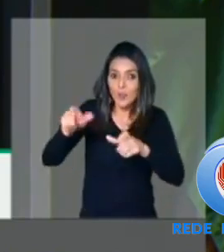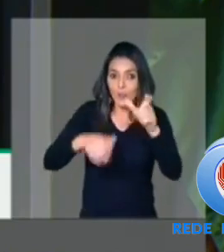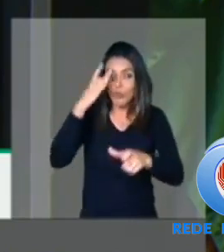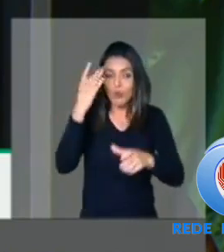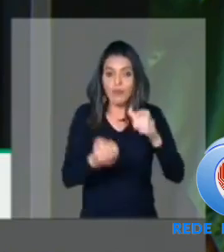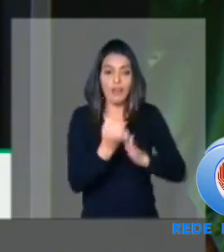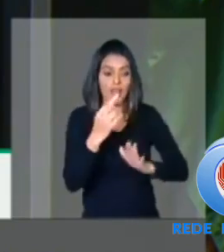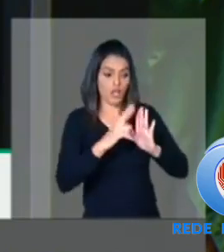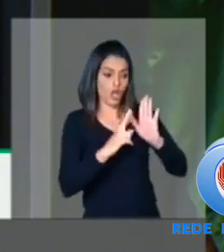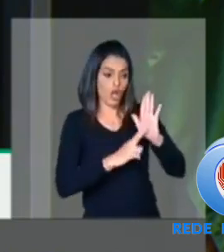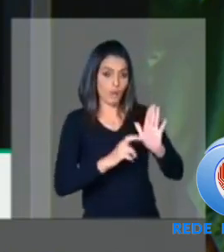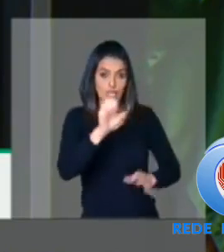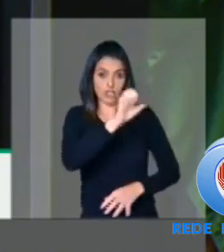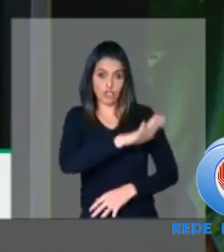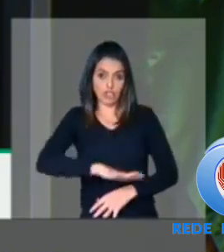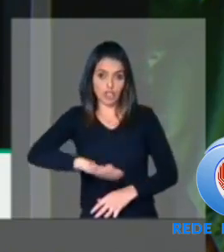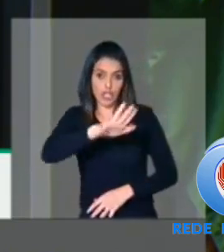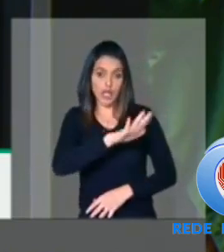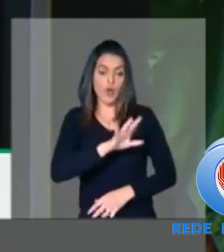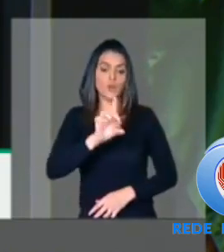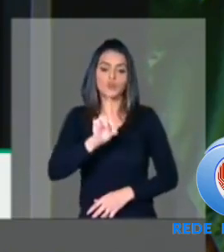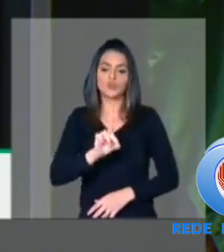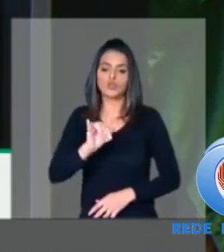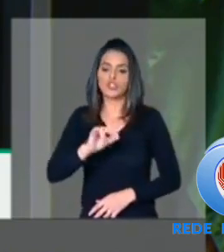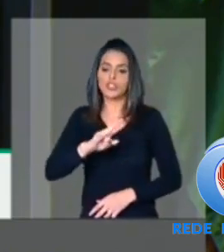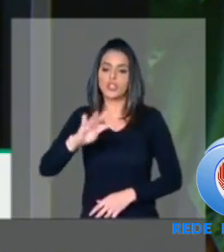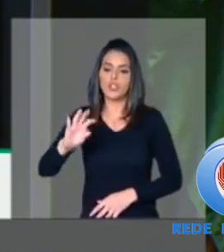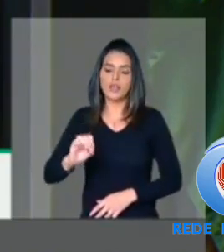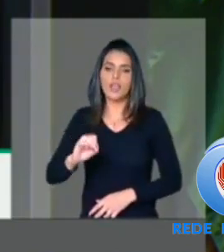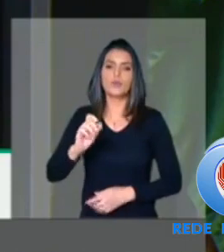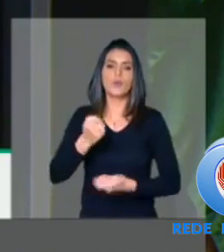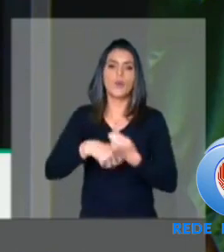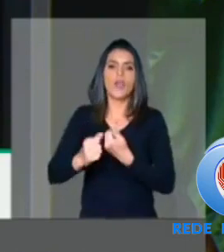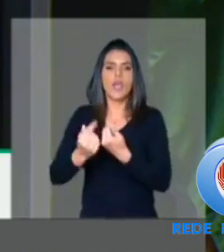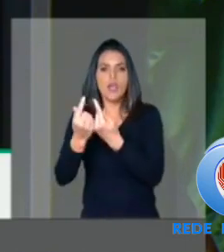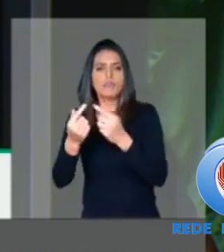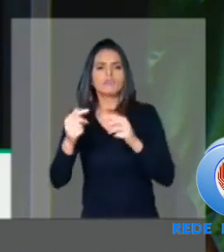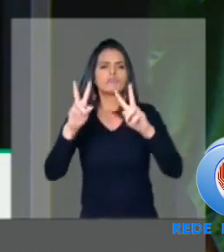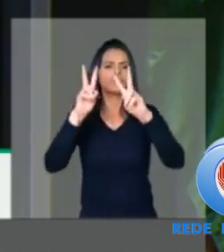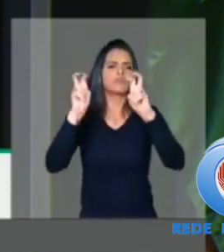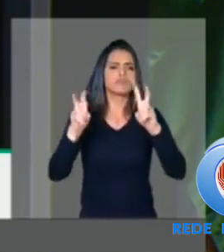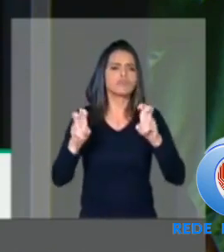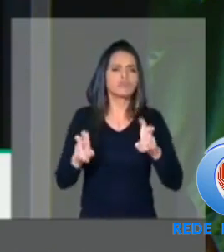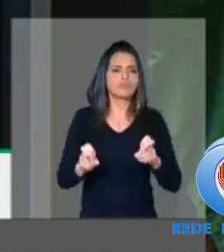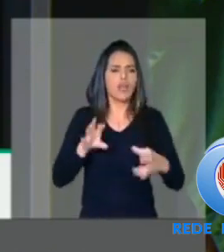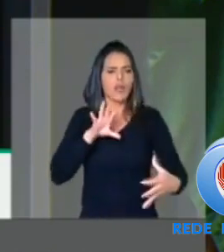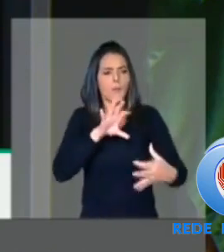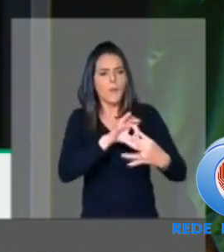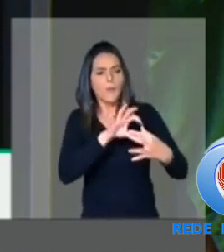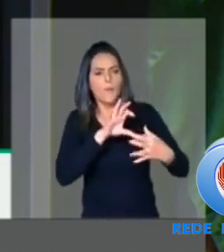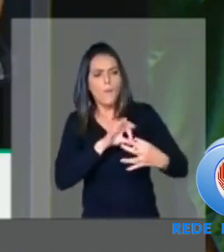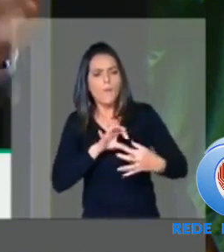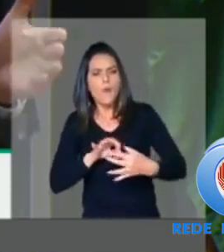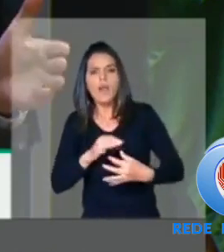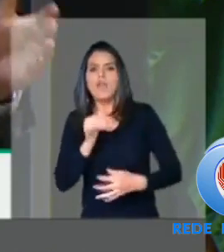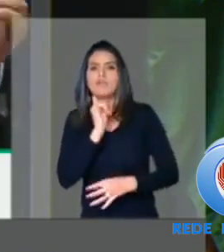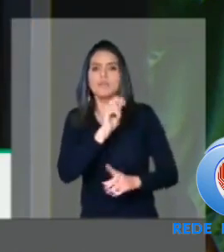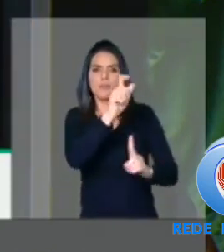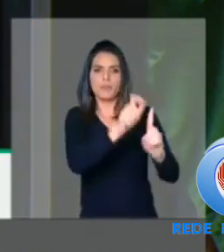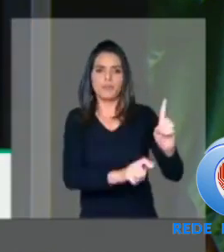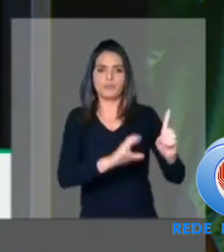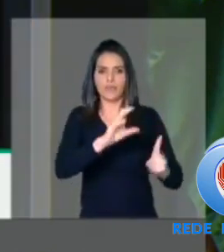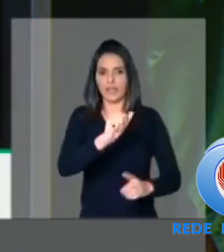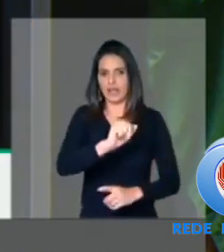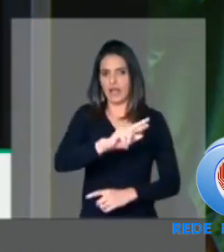direito econômico e matérias afins, com grandes especialistas, como, por exemplo, o